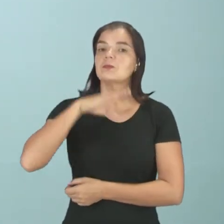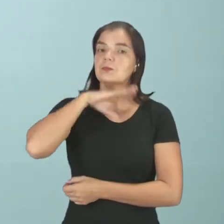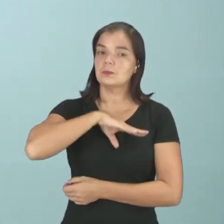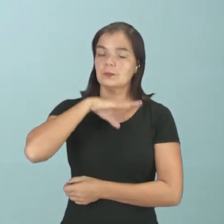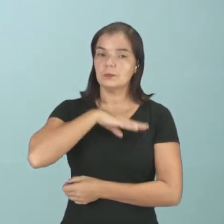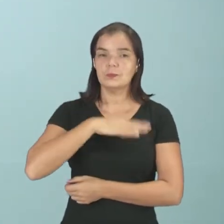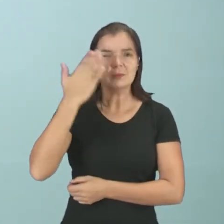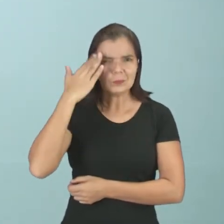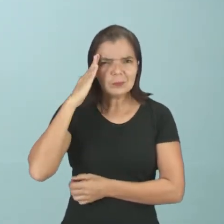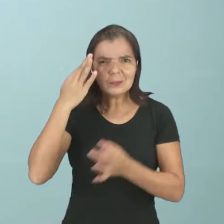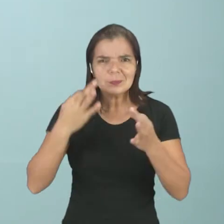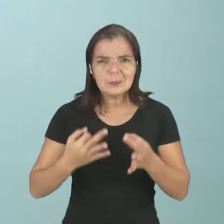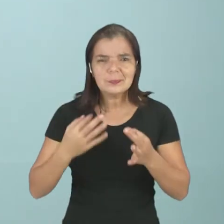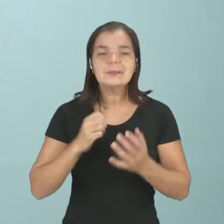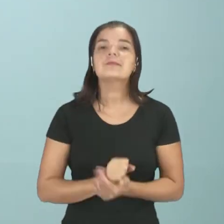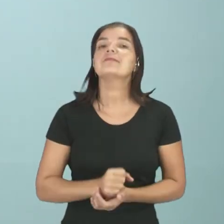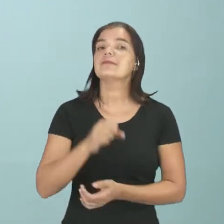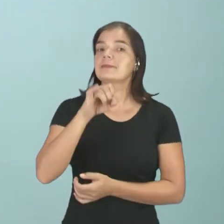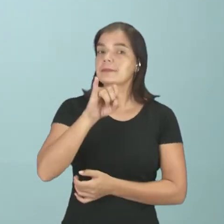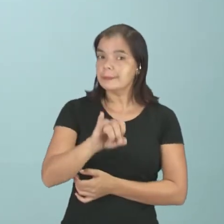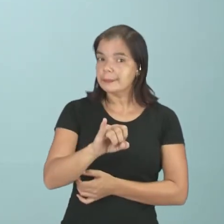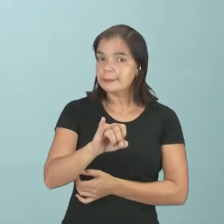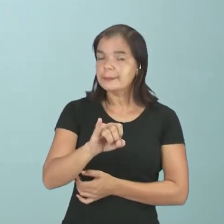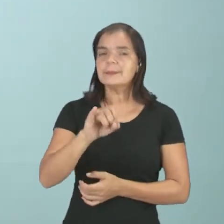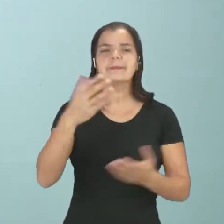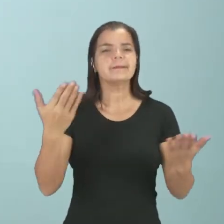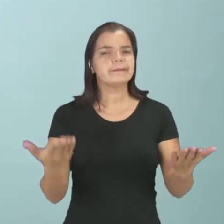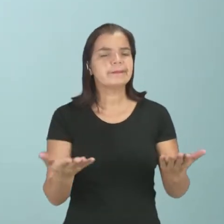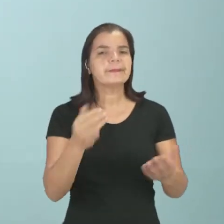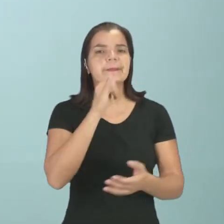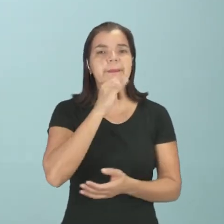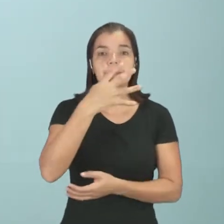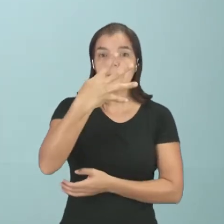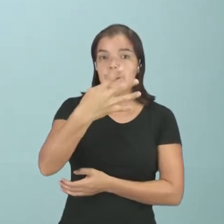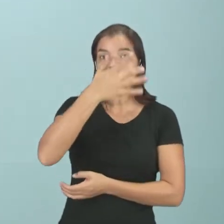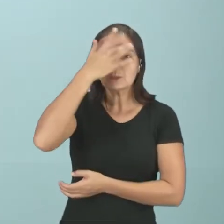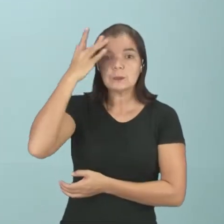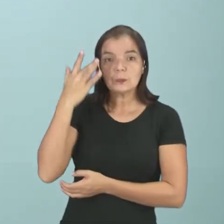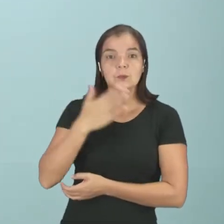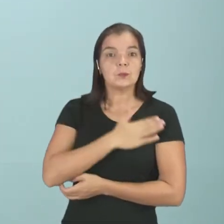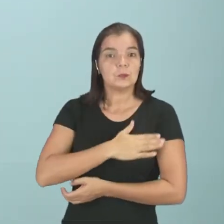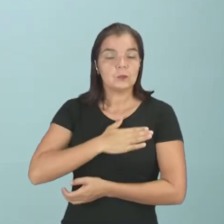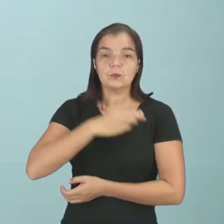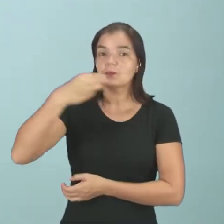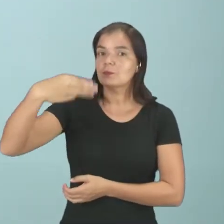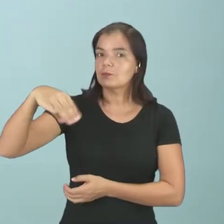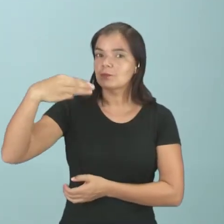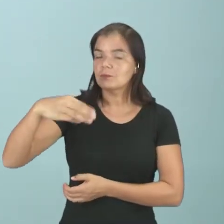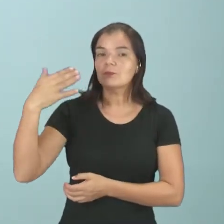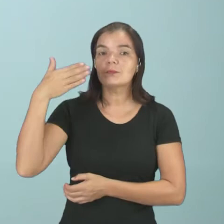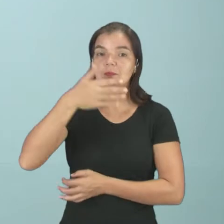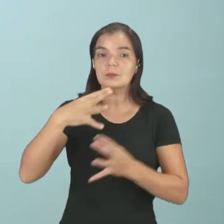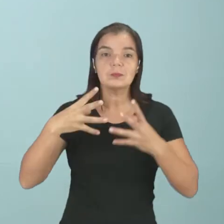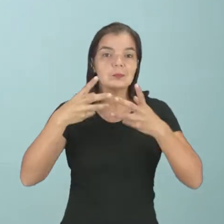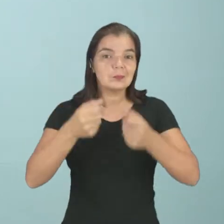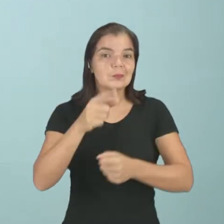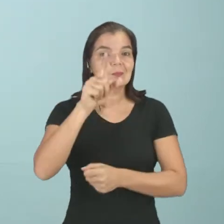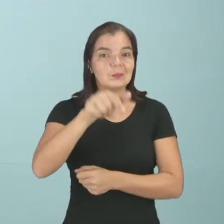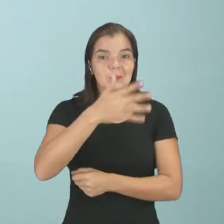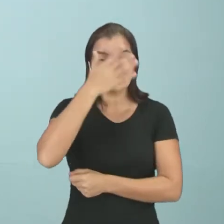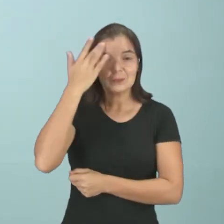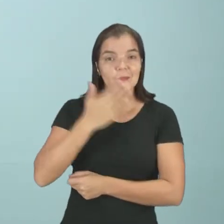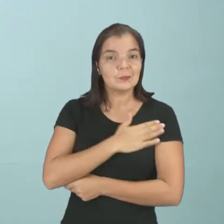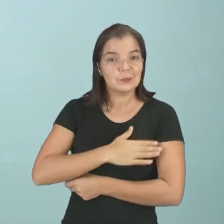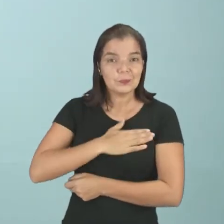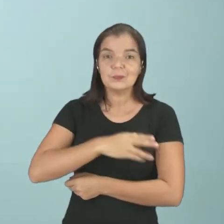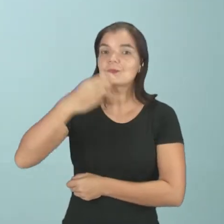português. Compreendeu bem? Se, vamos supor, 4 pessoas gostam de matemática, então a frequência absoluta das pessoas que